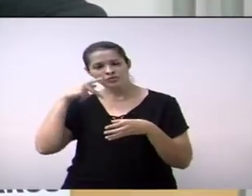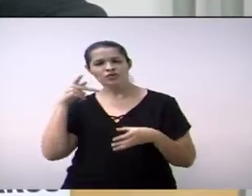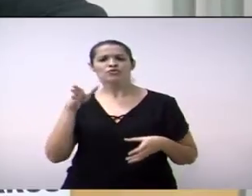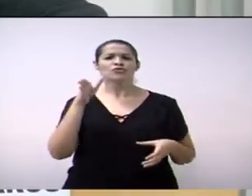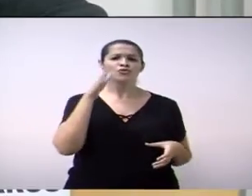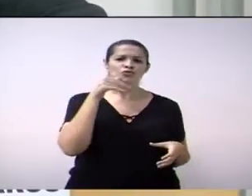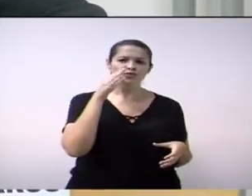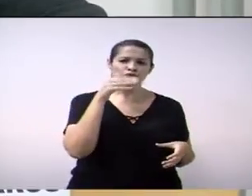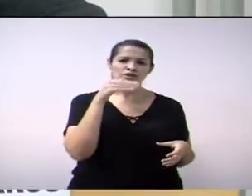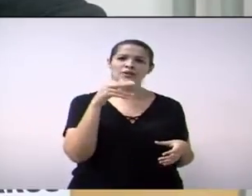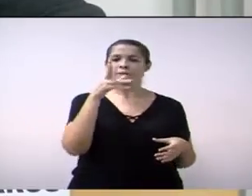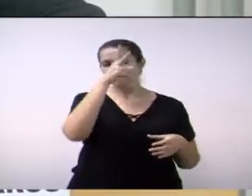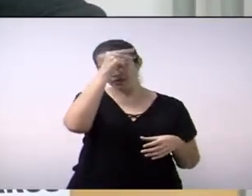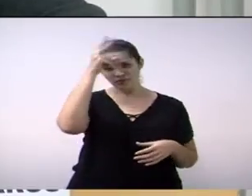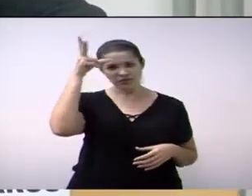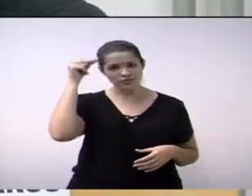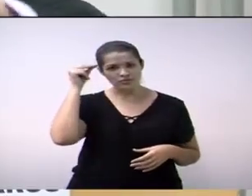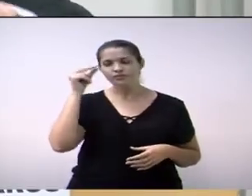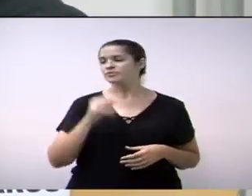públicos, em nome do Davi,